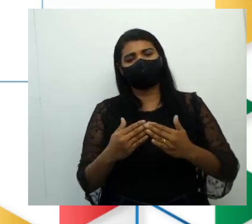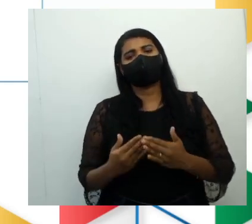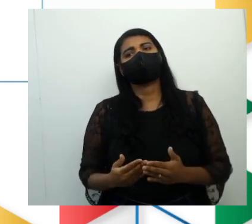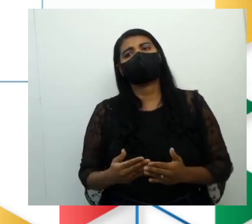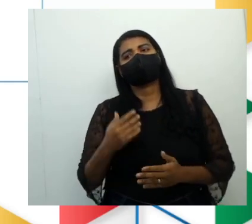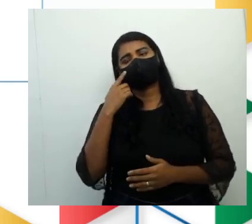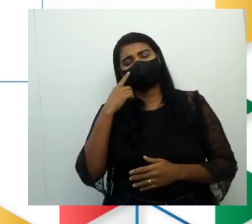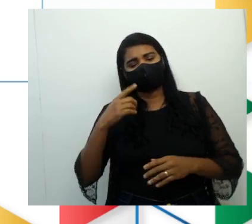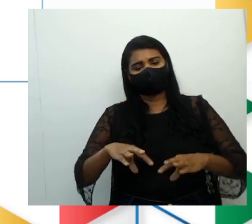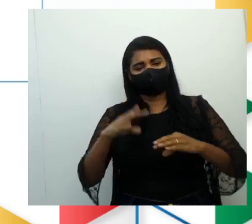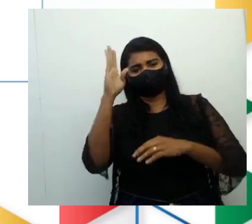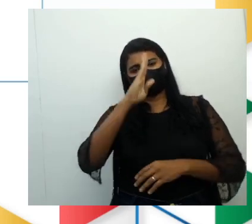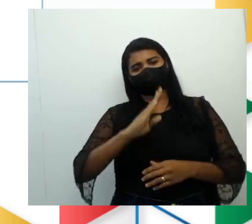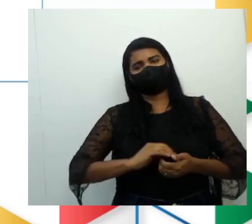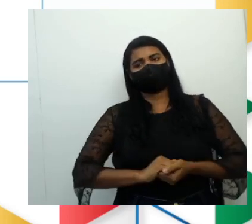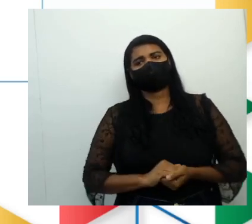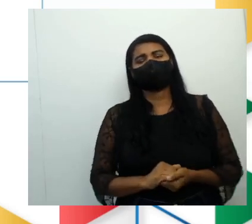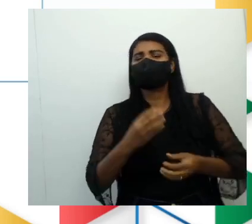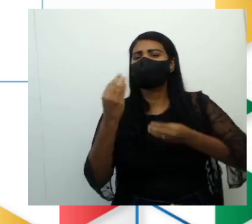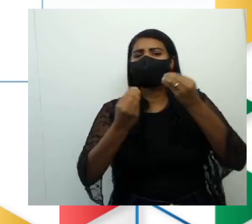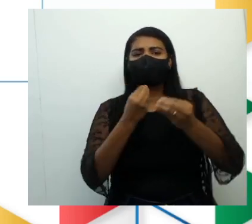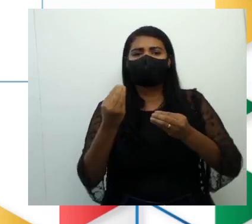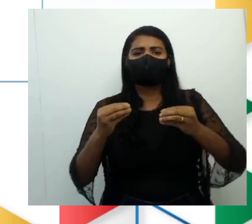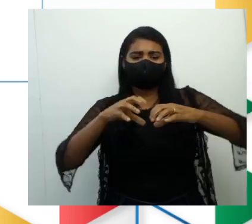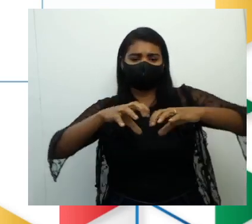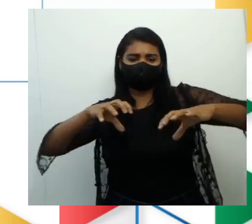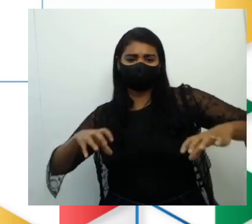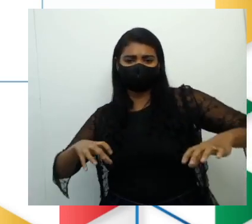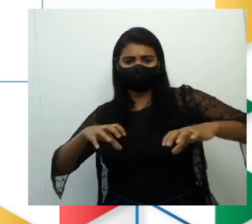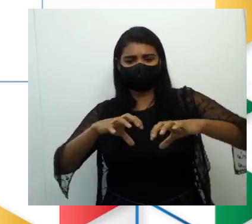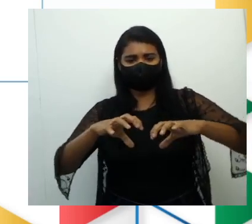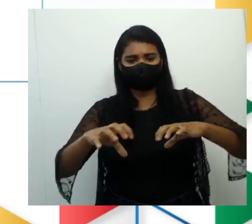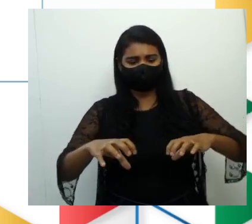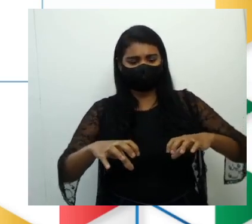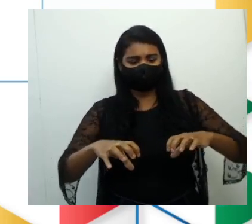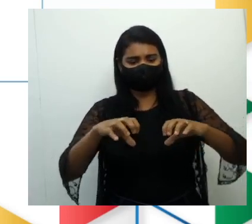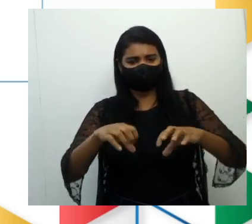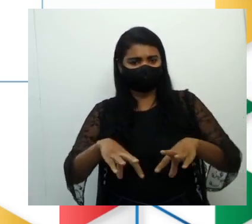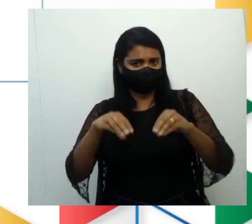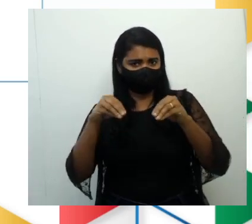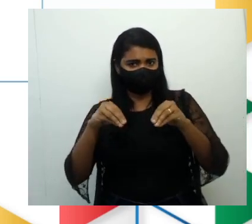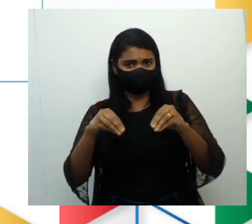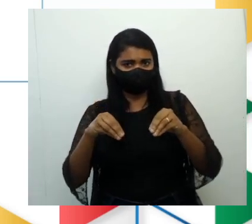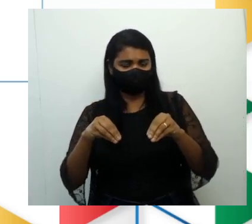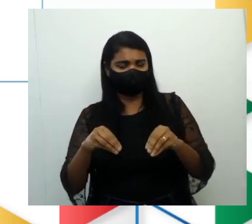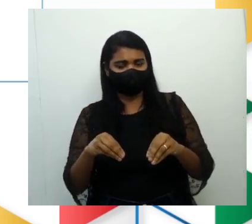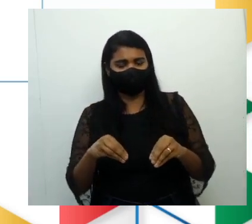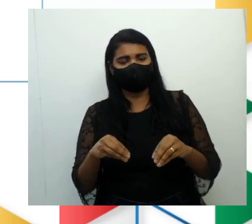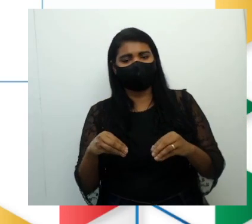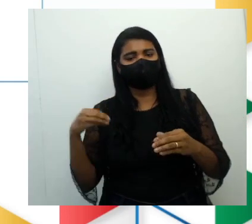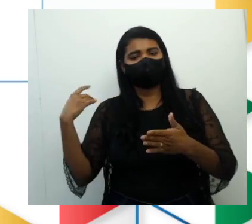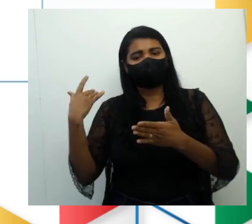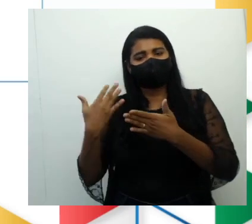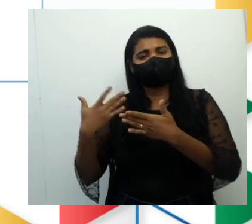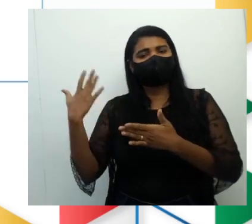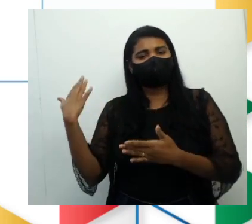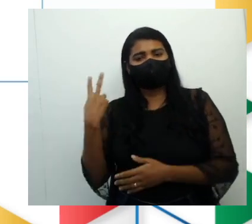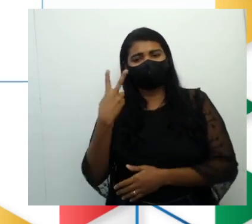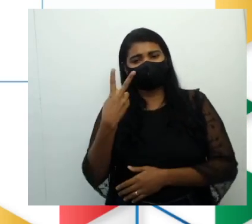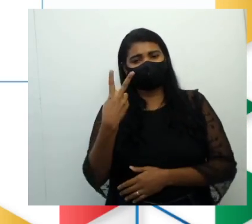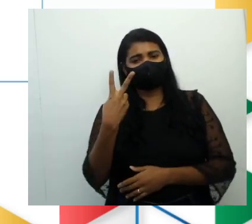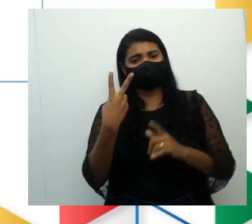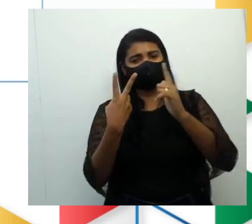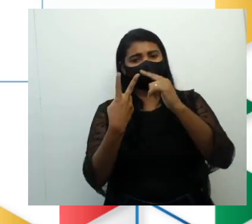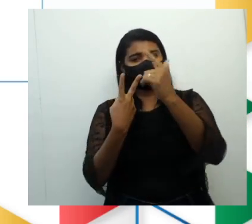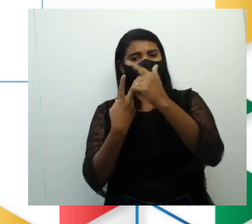né? Então vamos lá. Como é que ficou a divisão de terra nessa época? Bom, a divisão de terra, porque já eram 2 países que